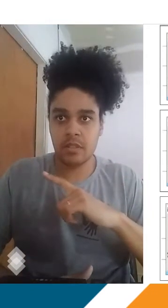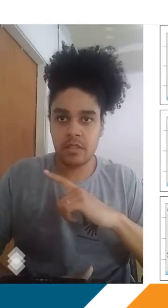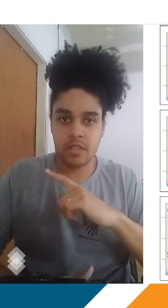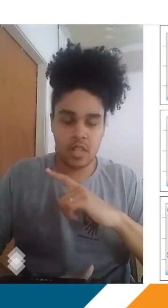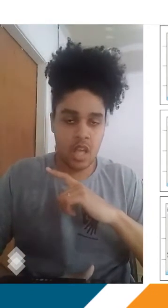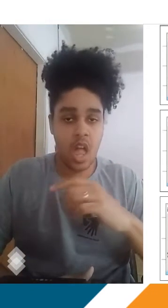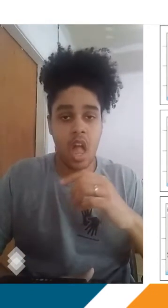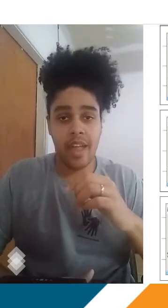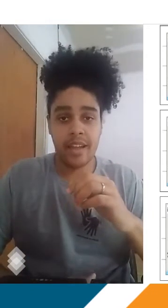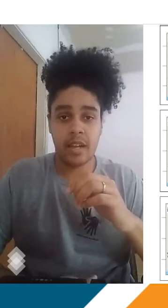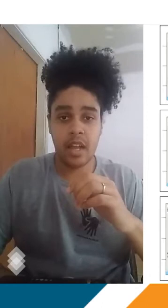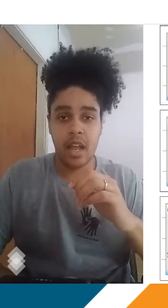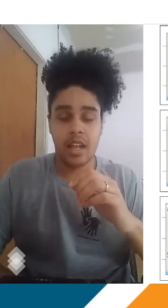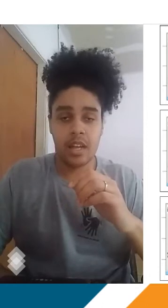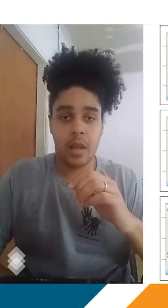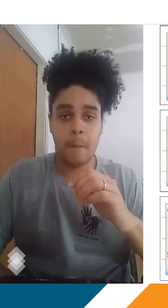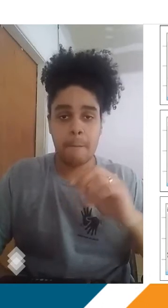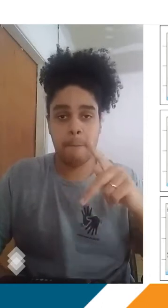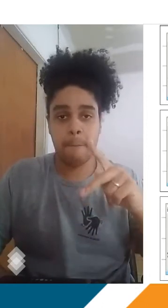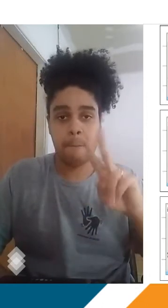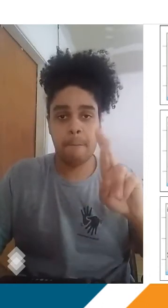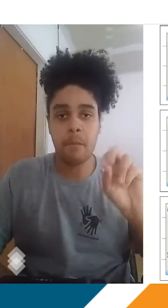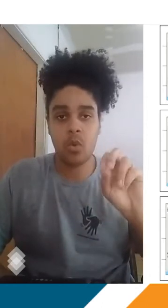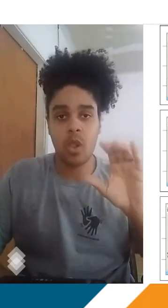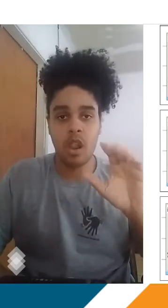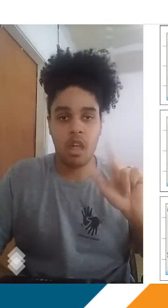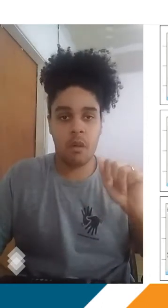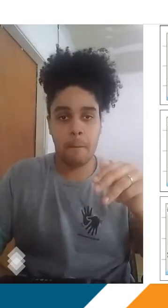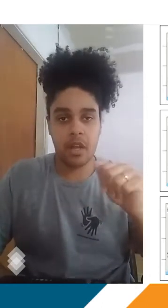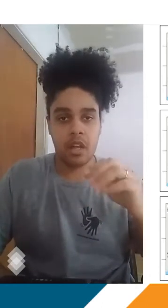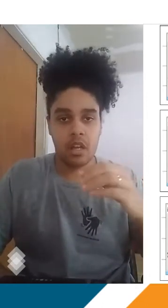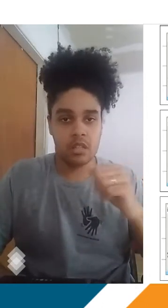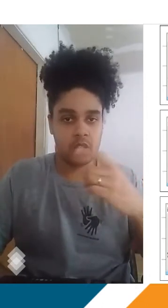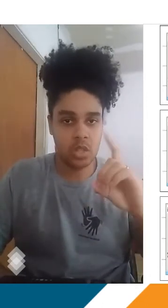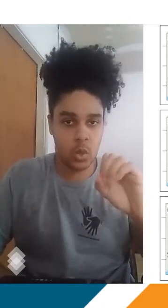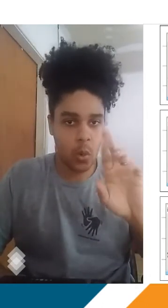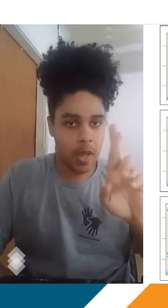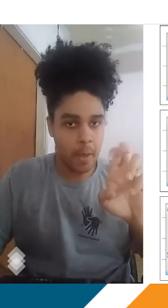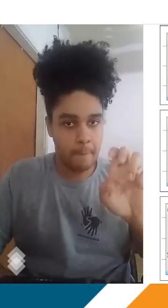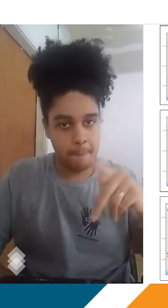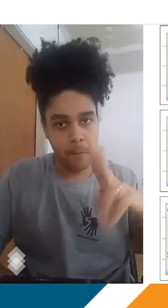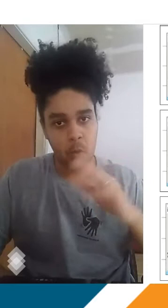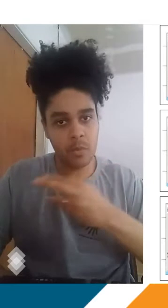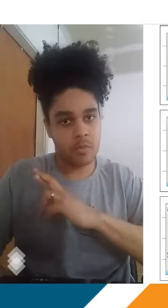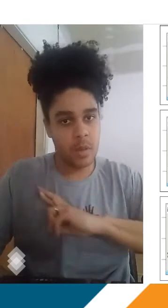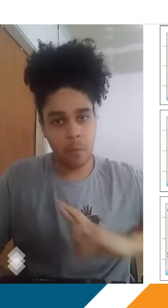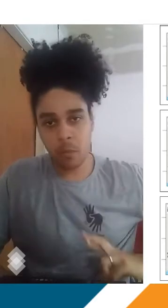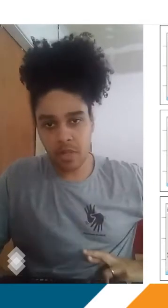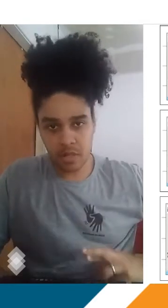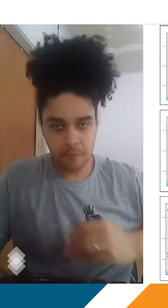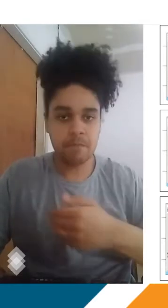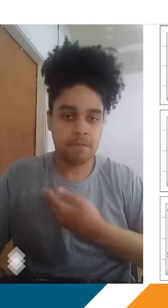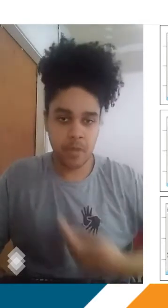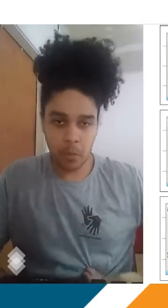a proclamação da República, com o fim do Império do Brasil e a alteração de província do Rio